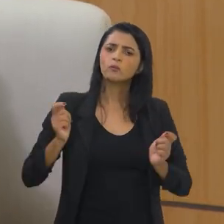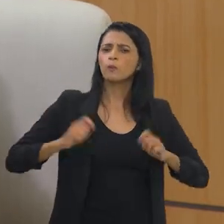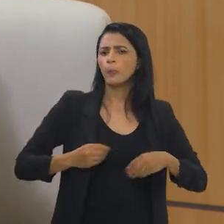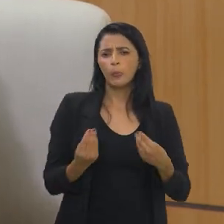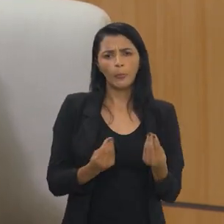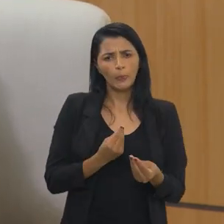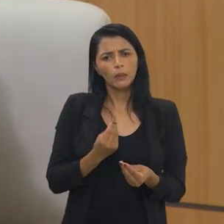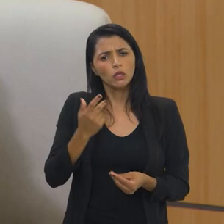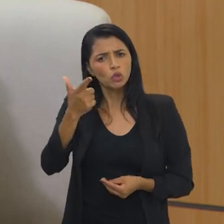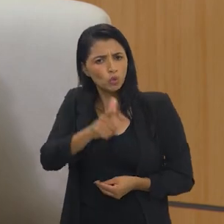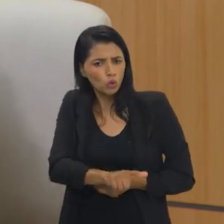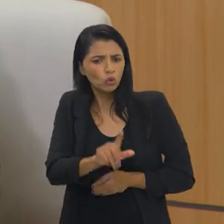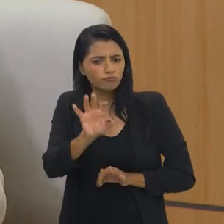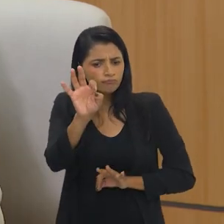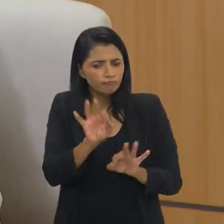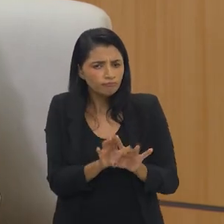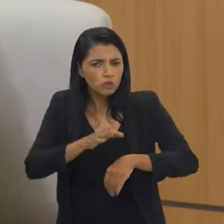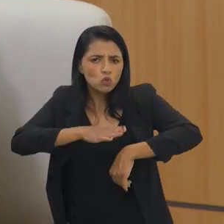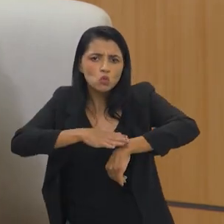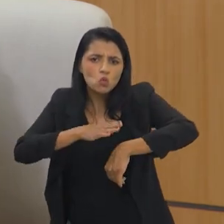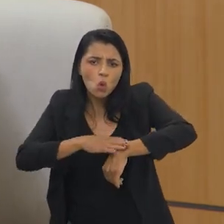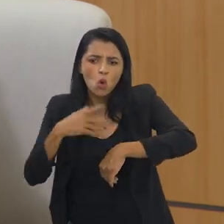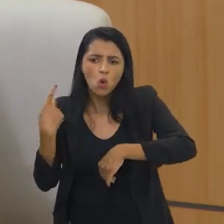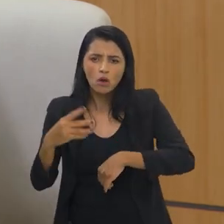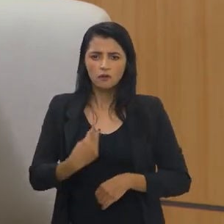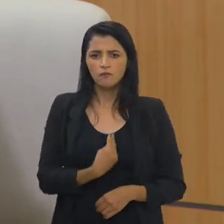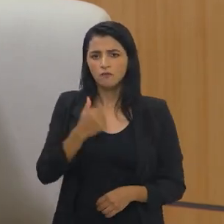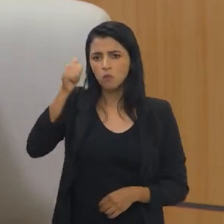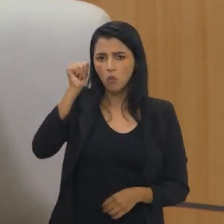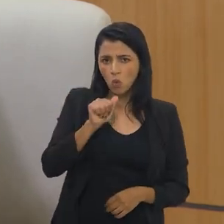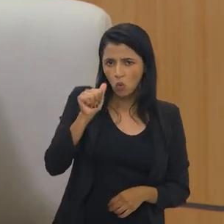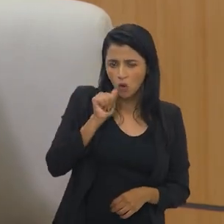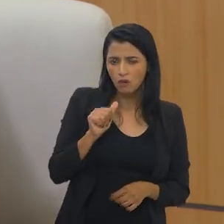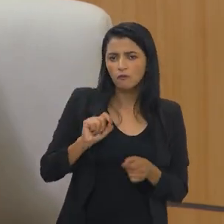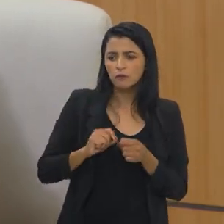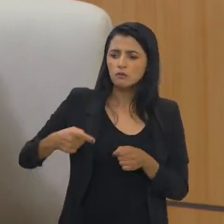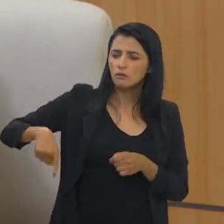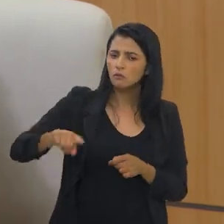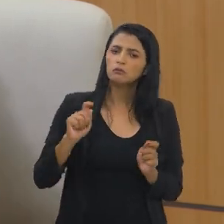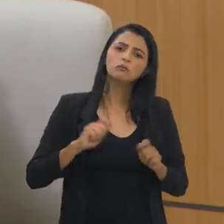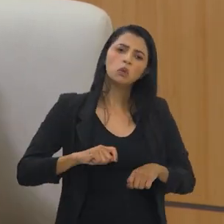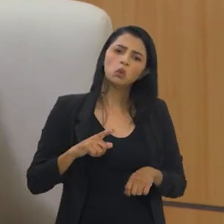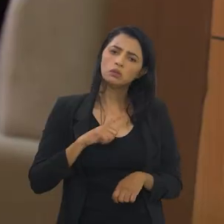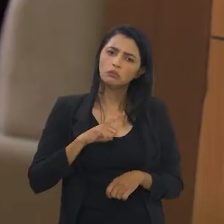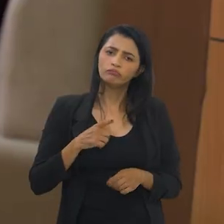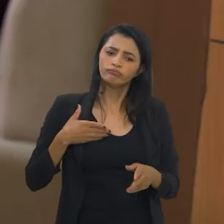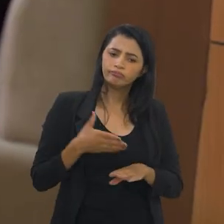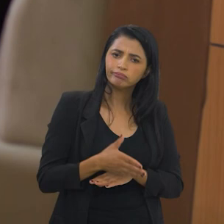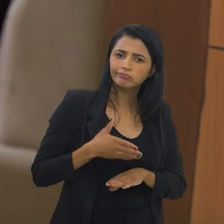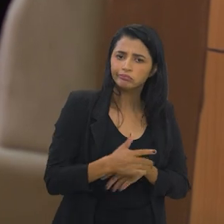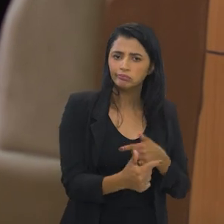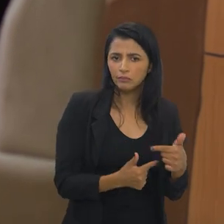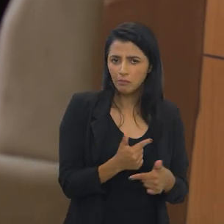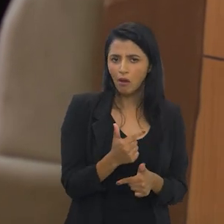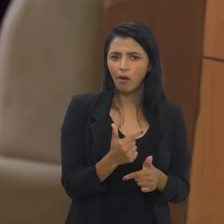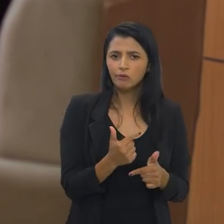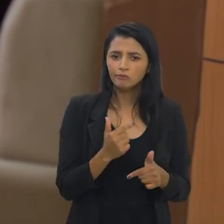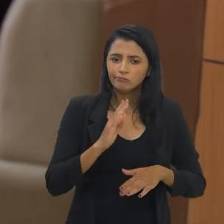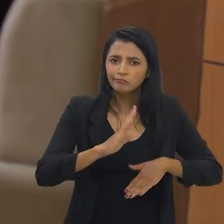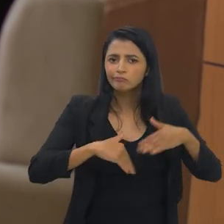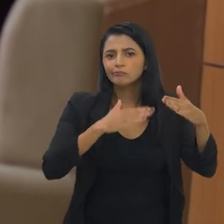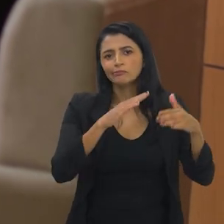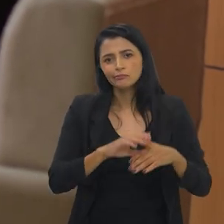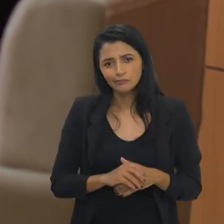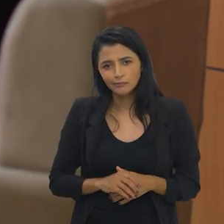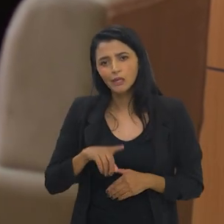para que possa readequar os horários a vida das mulheres e fazer com que elas possam ter acessando